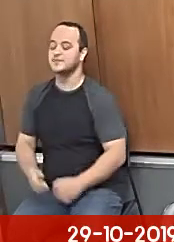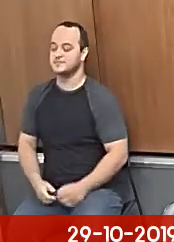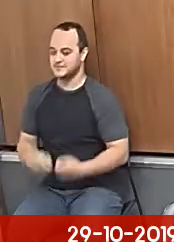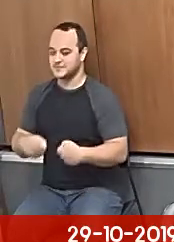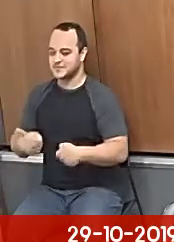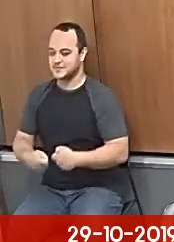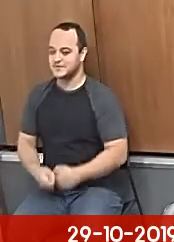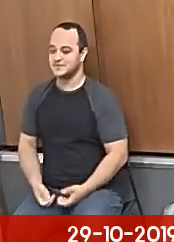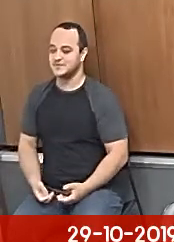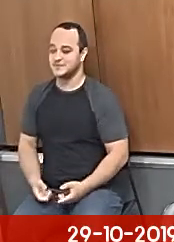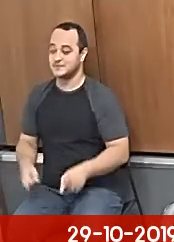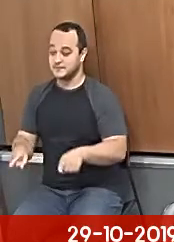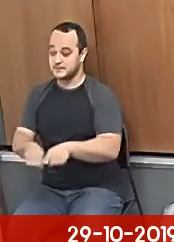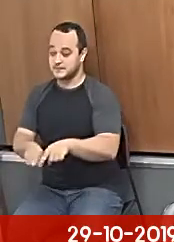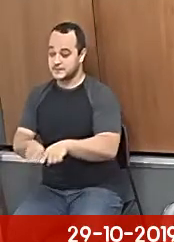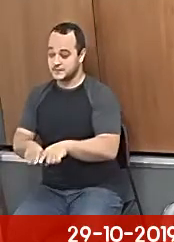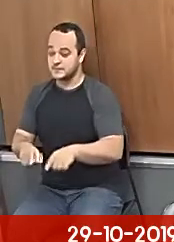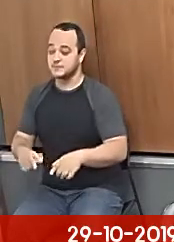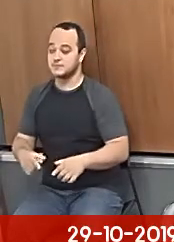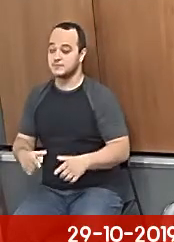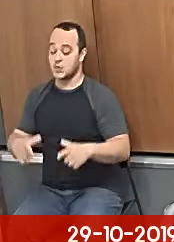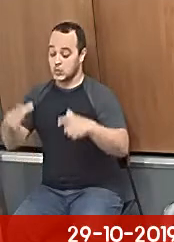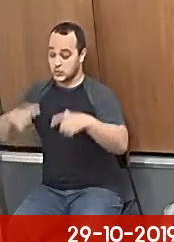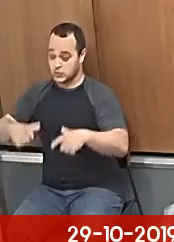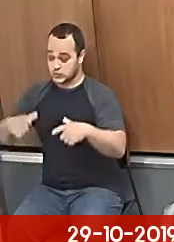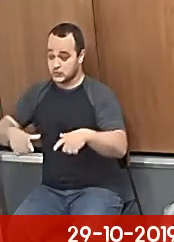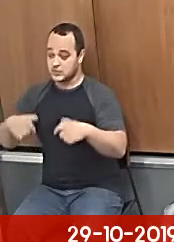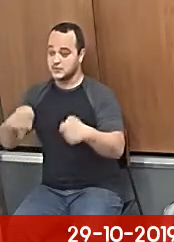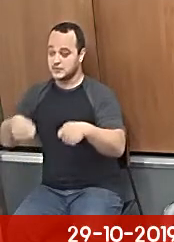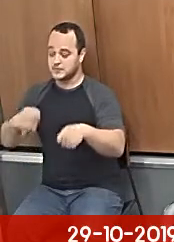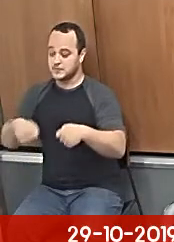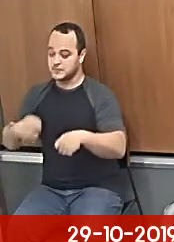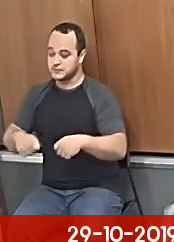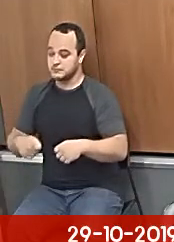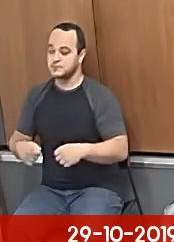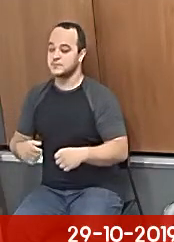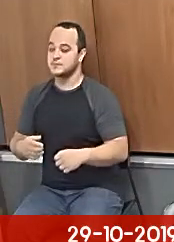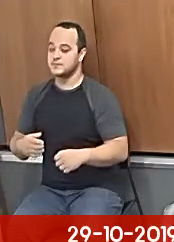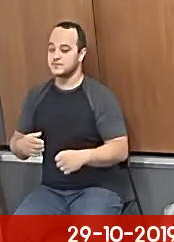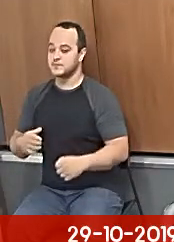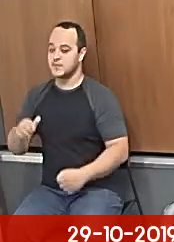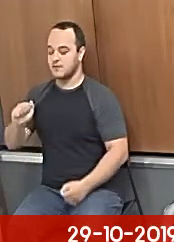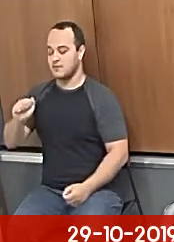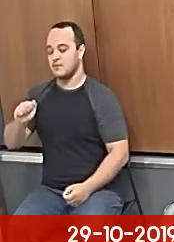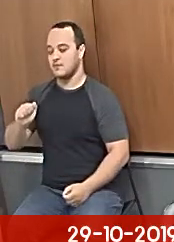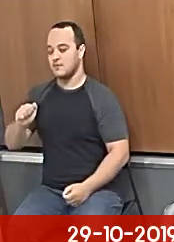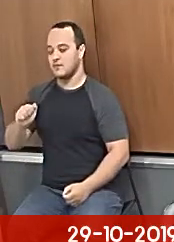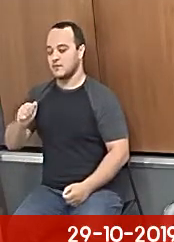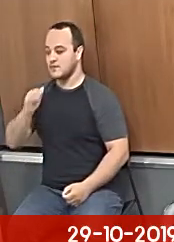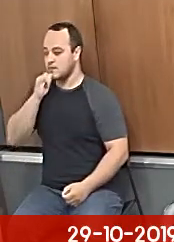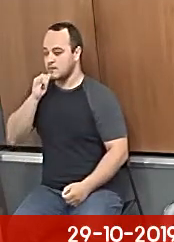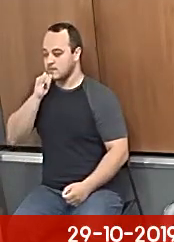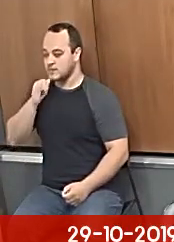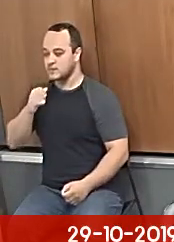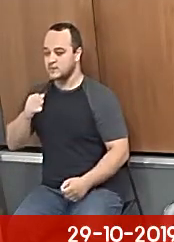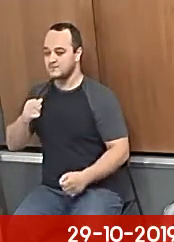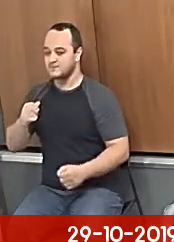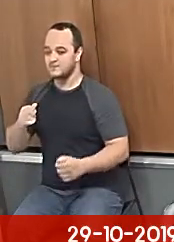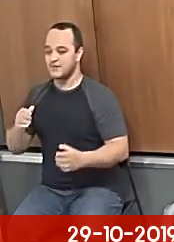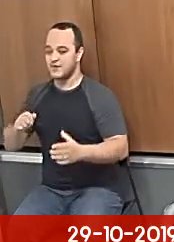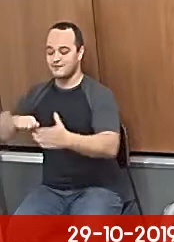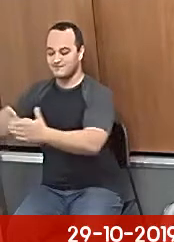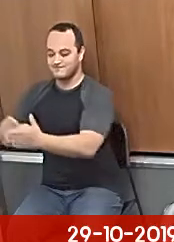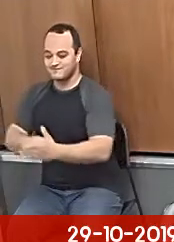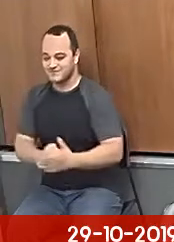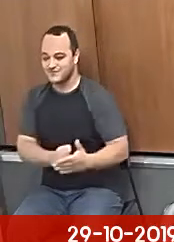de modalidades adaptadas. A gente vê alguns espaços, às vezes, aí fechados, abandonados, eu não sei como estão as situações. Eu lembro que há muitos